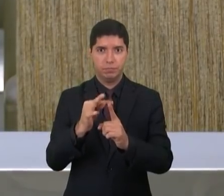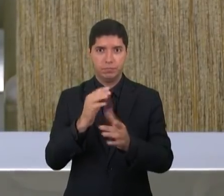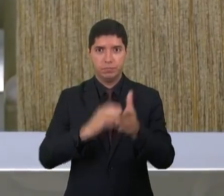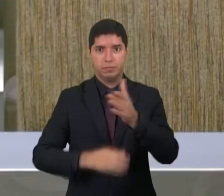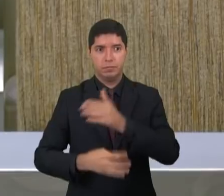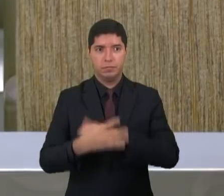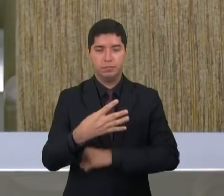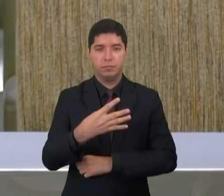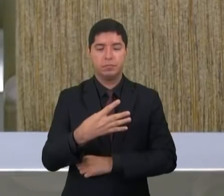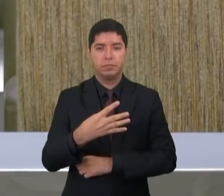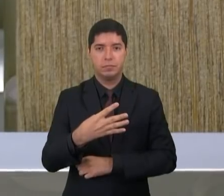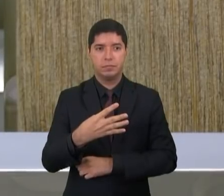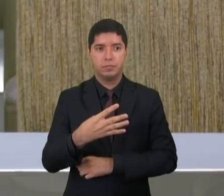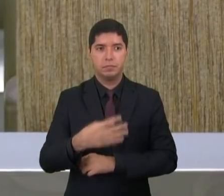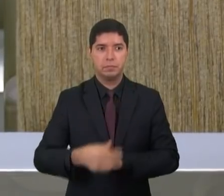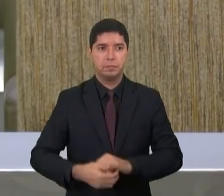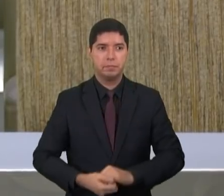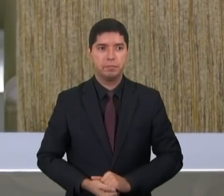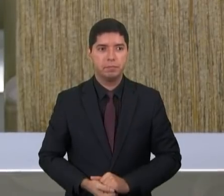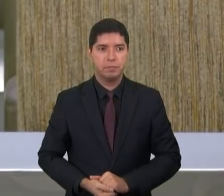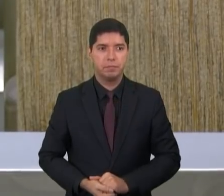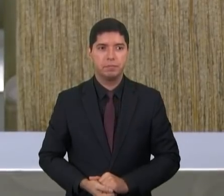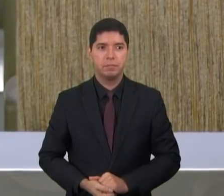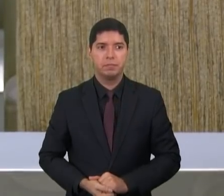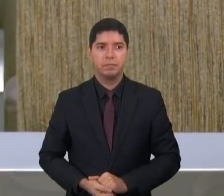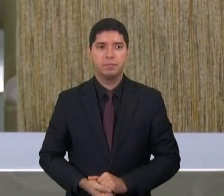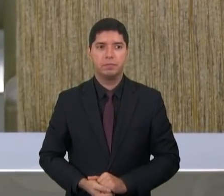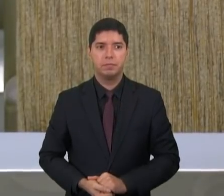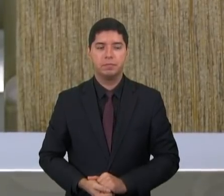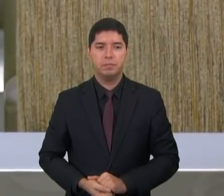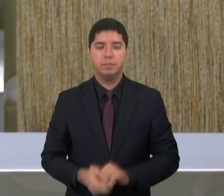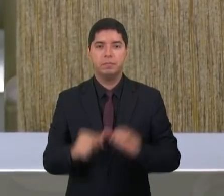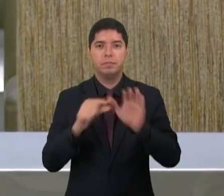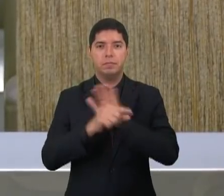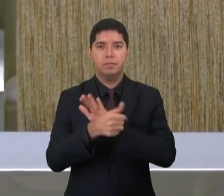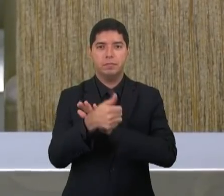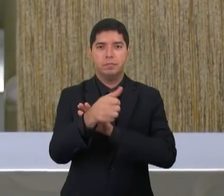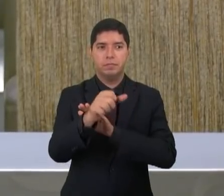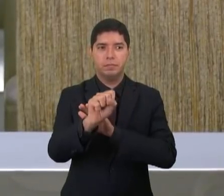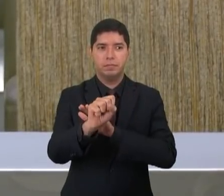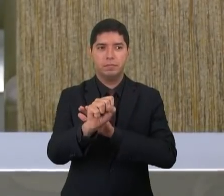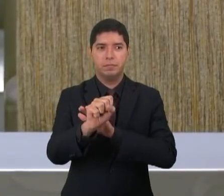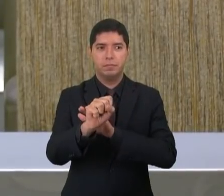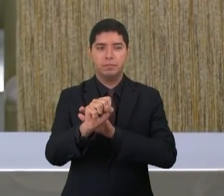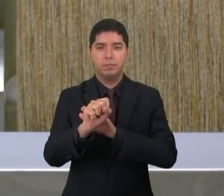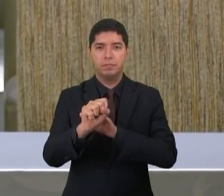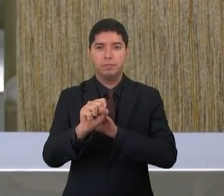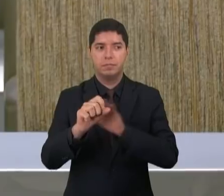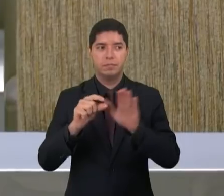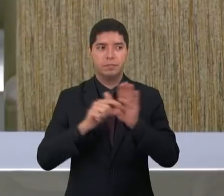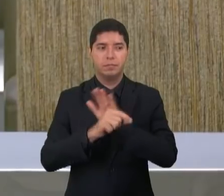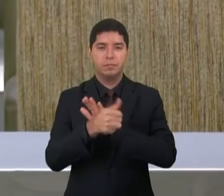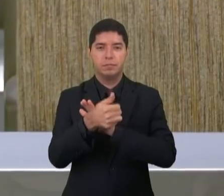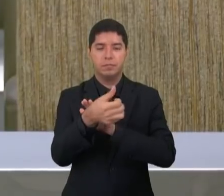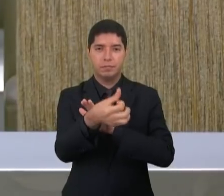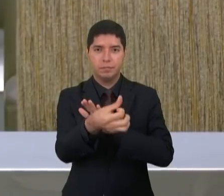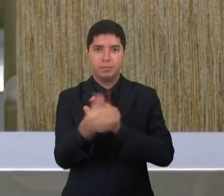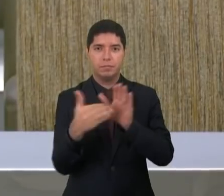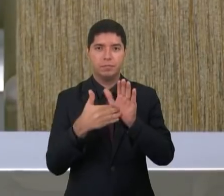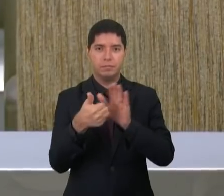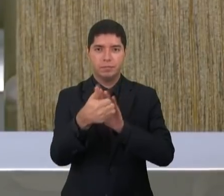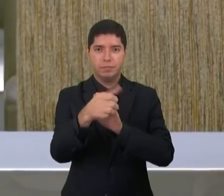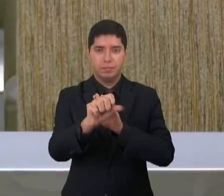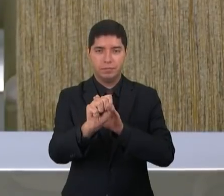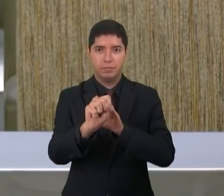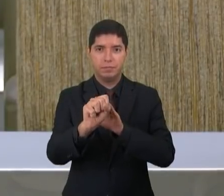segunda epístola, ele diz nos versículos de número 18, em 16 e 18: ninguém me